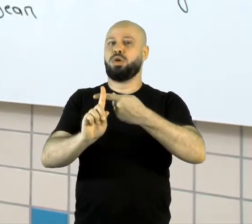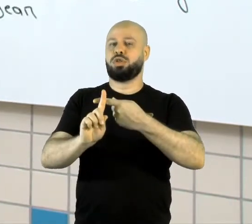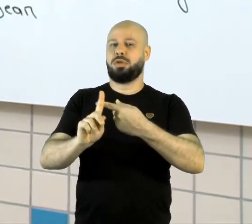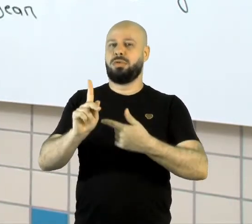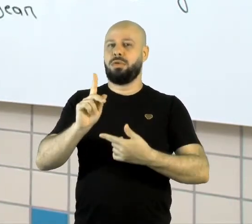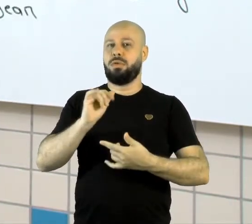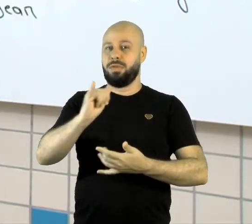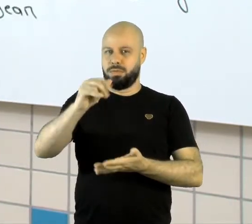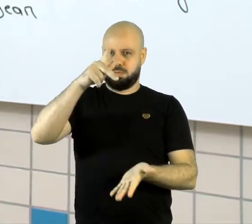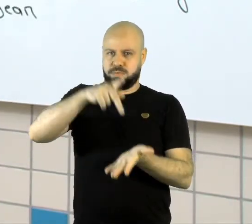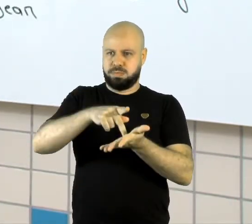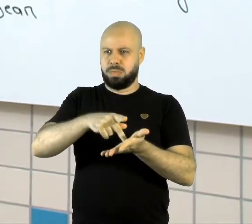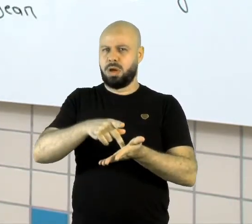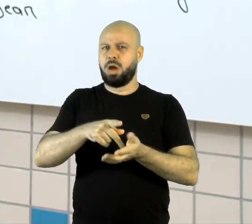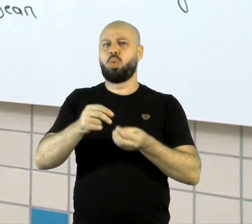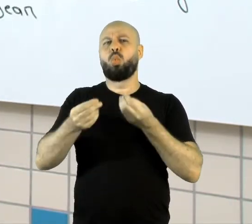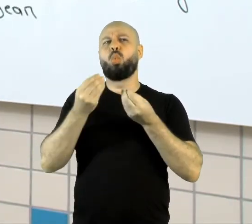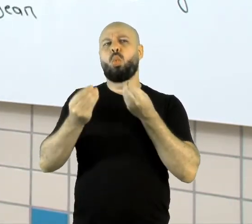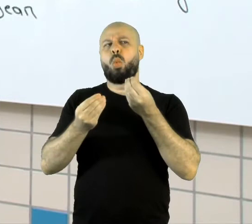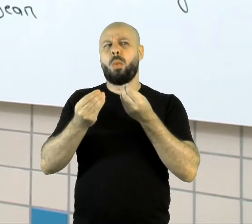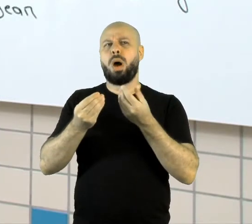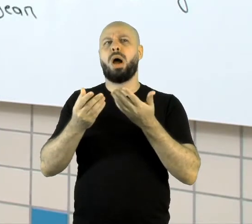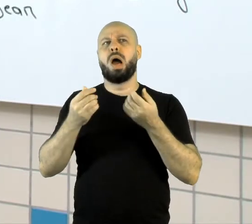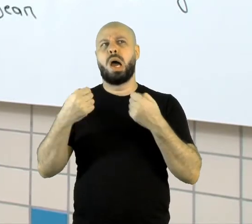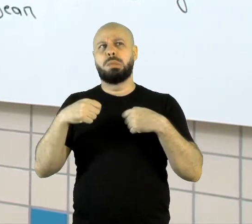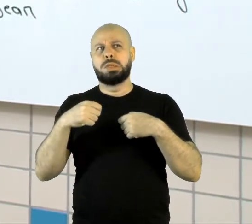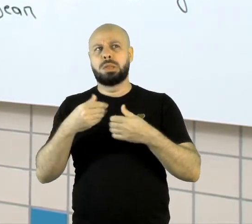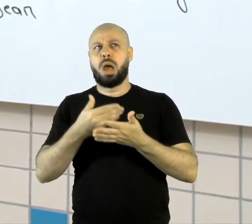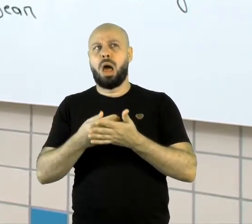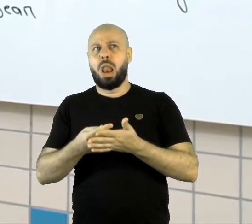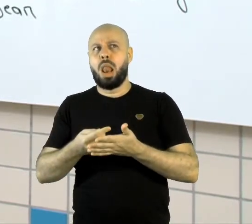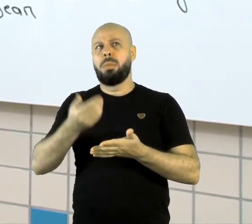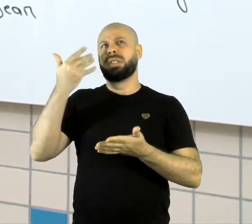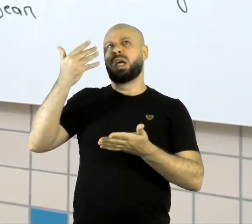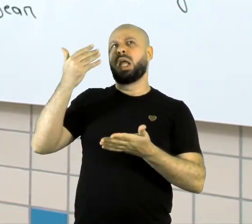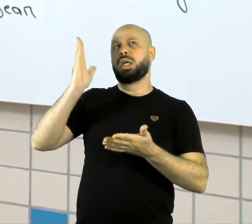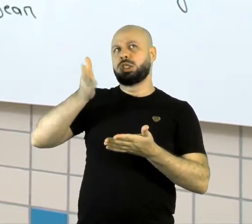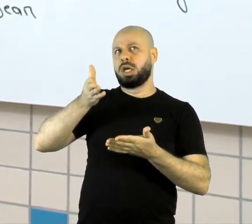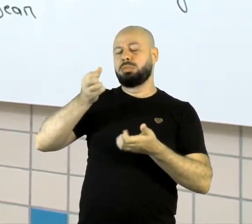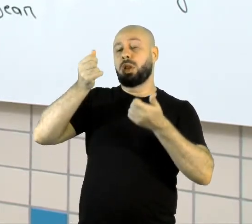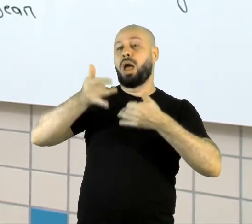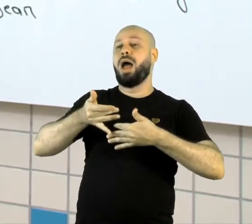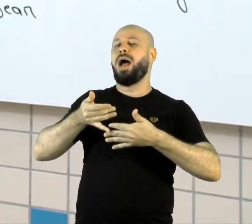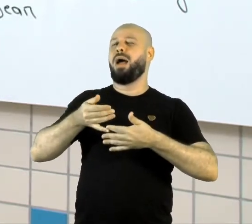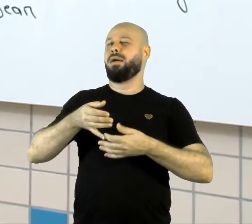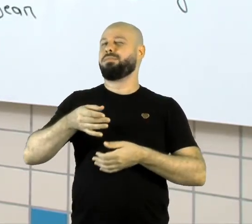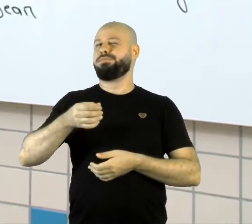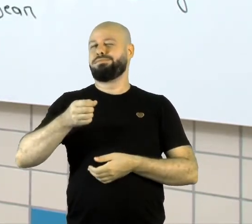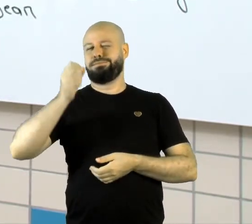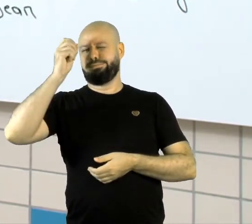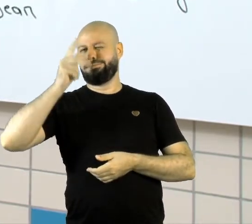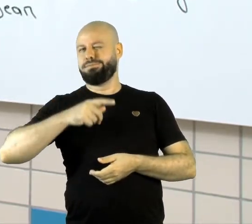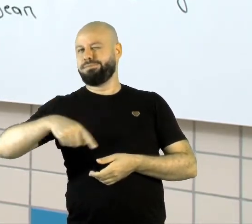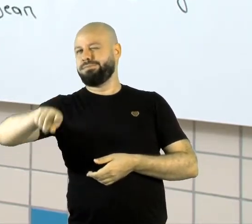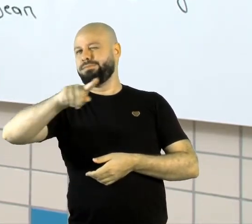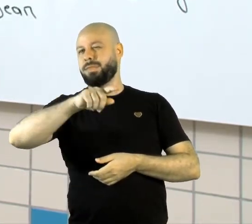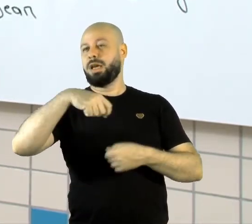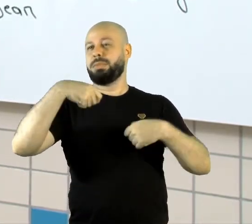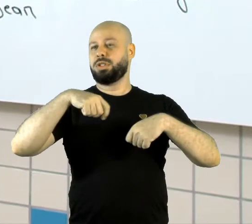última aula? Espertinho vocês, hein? Eu preciso